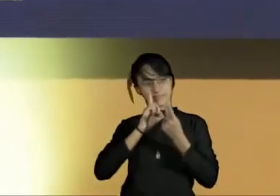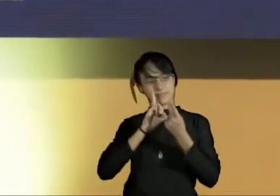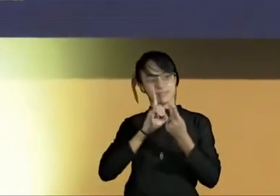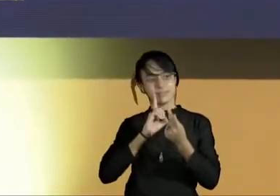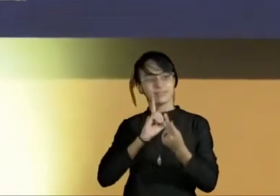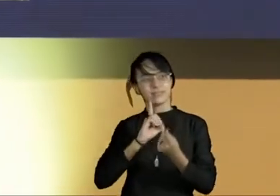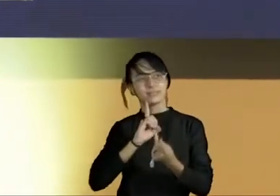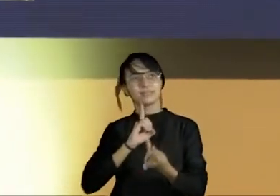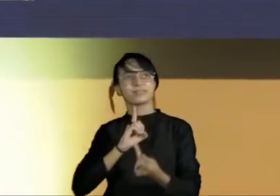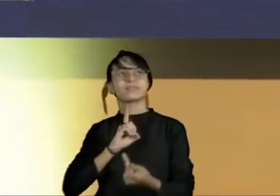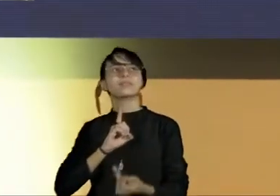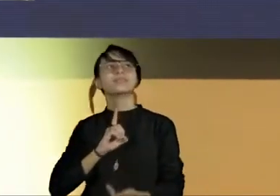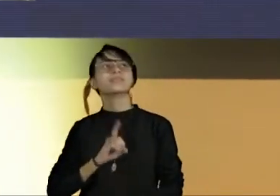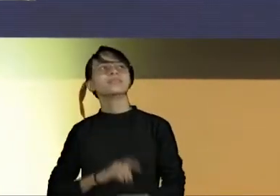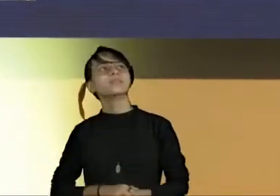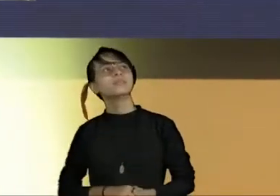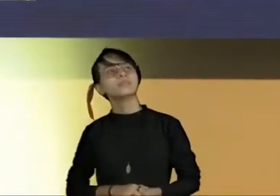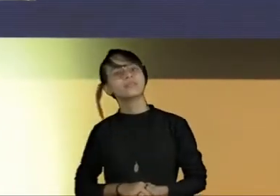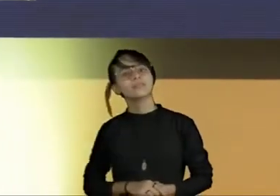fala